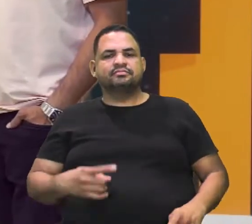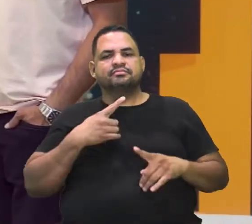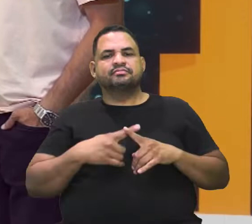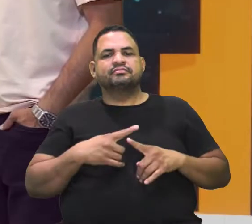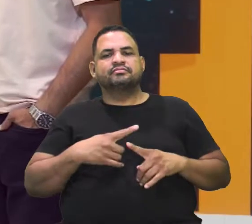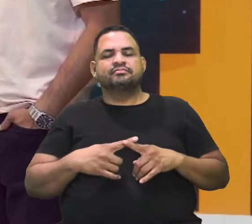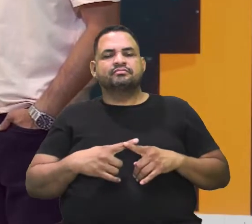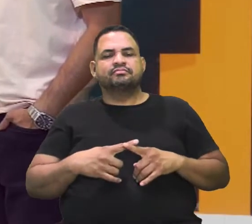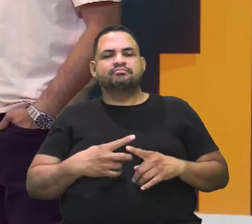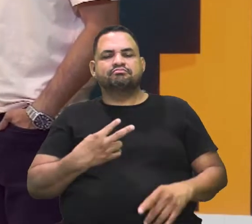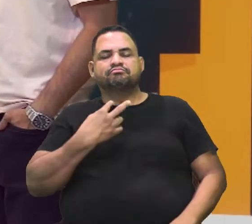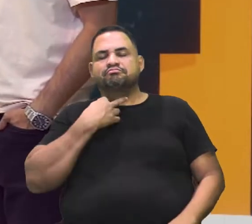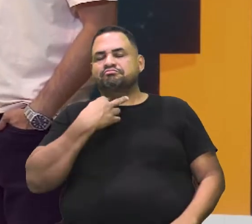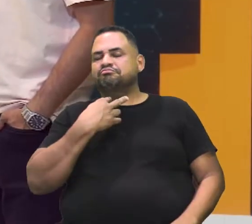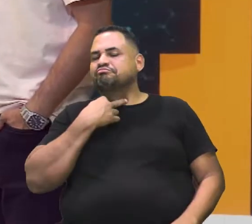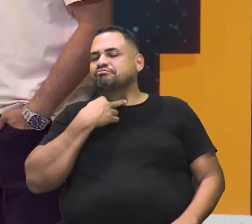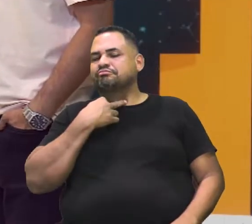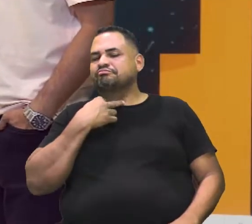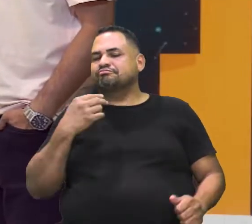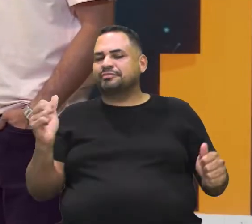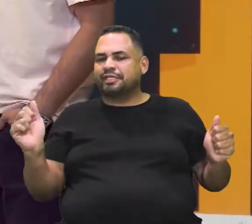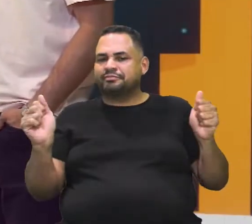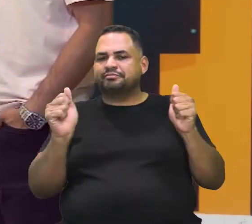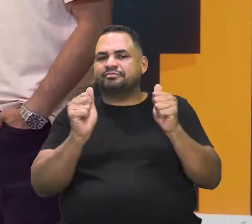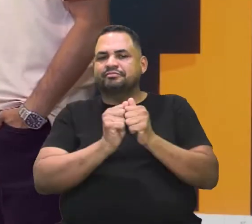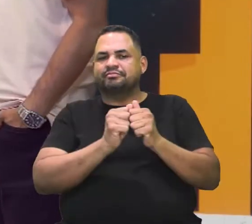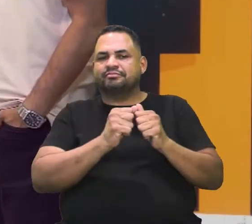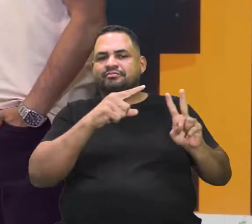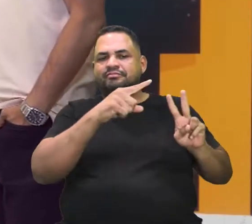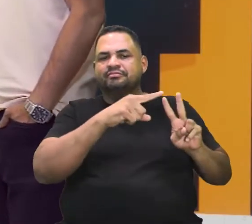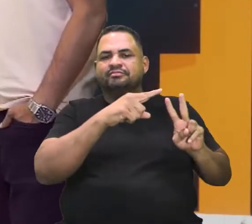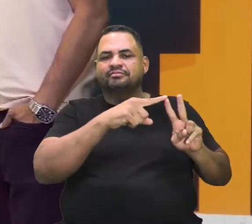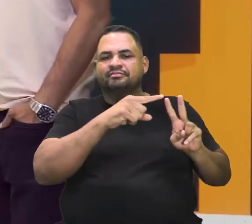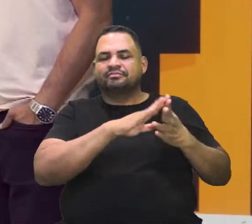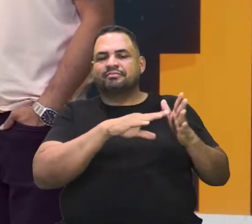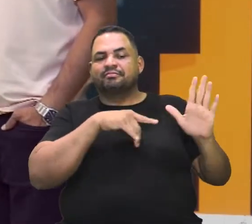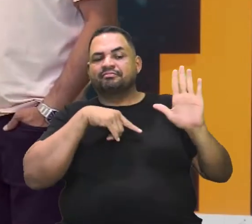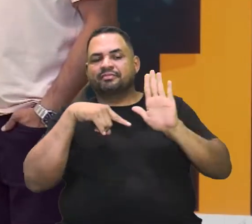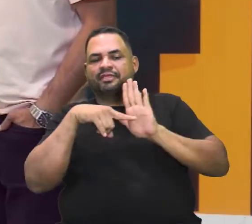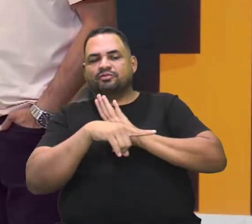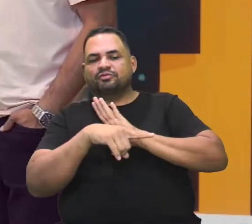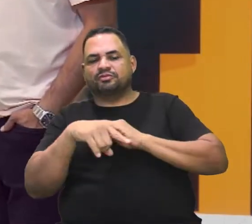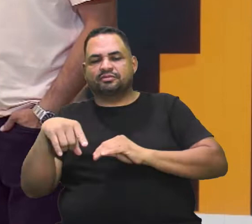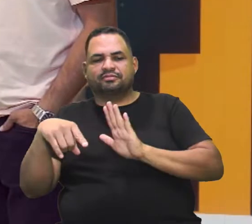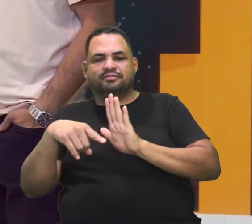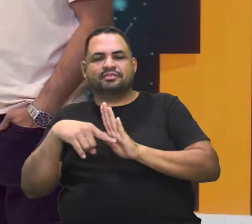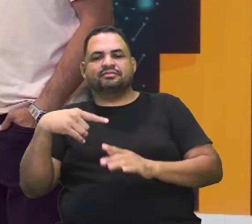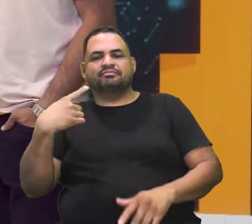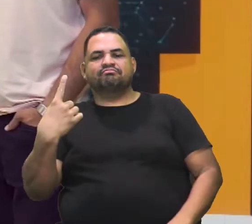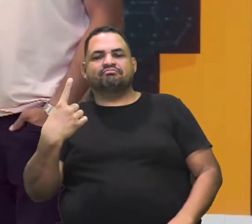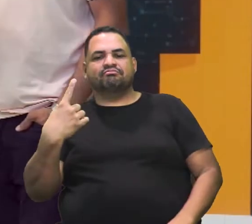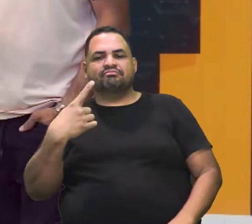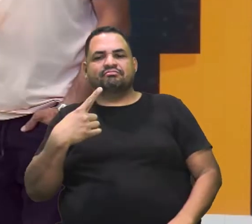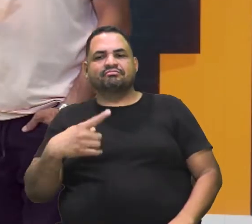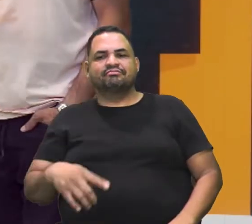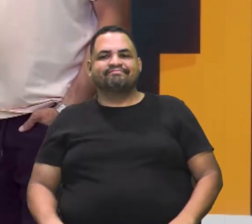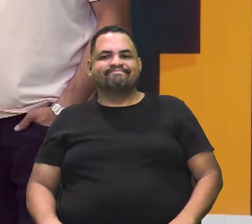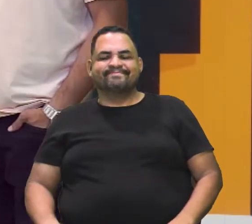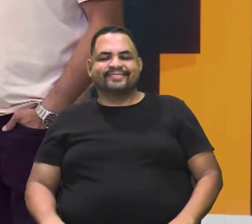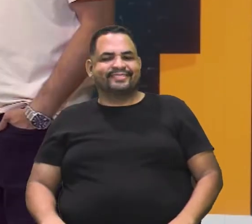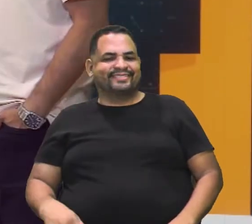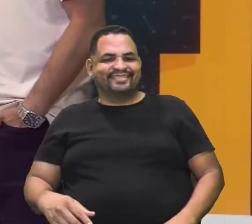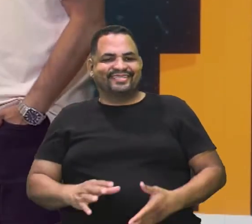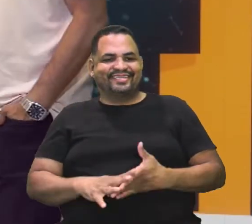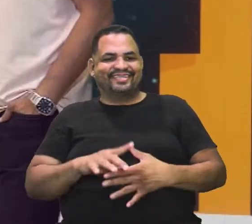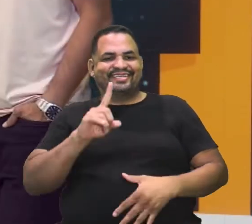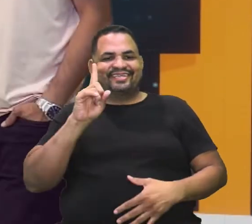que não podemos ficar juntos? A raiz quadrada pergunta para quem? O número menos 1. Aí o menos 1 responde... É